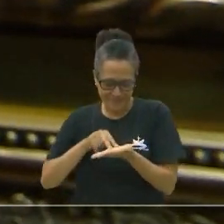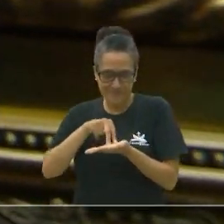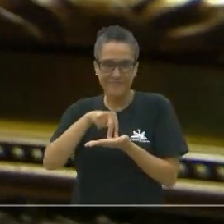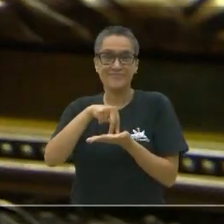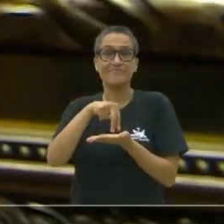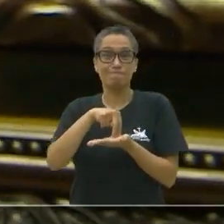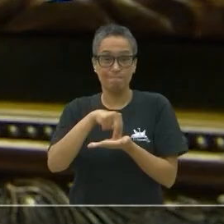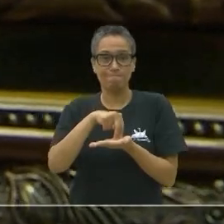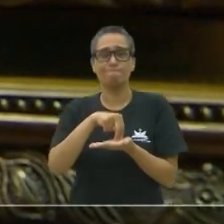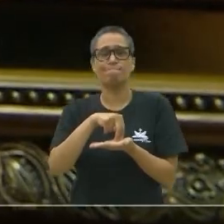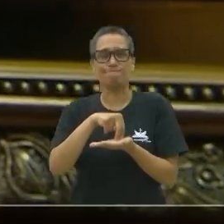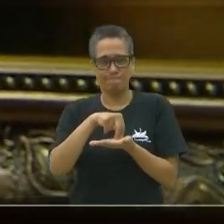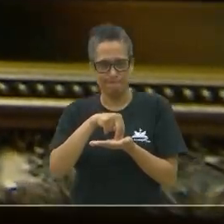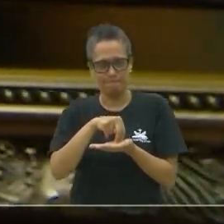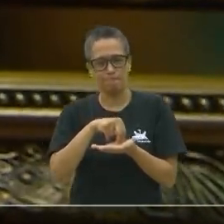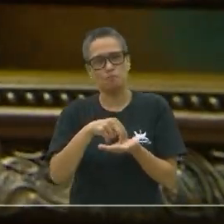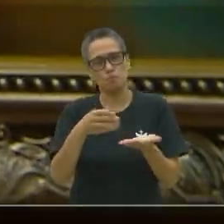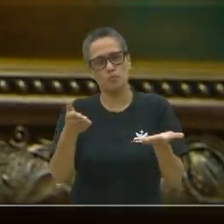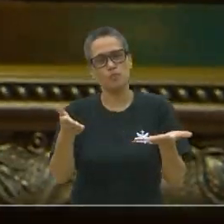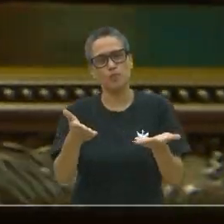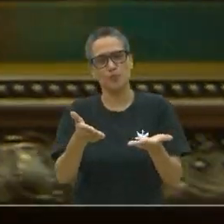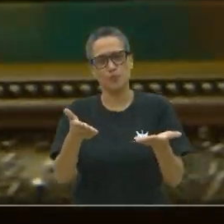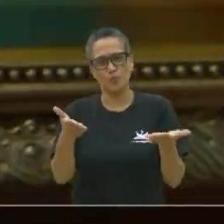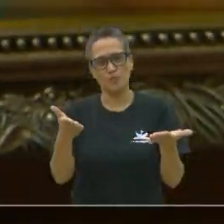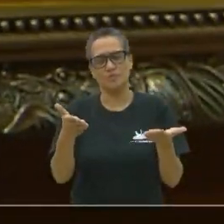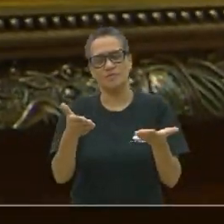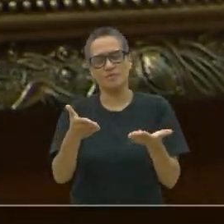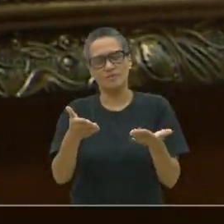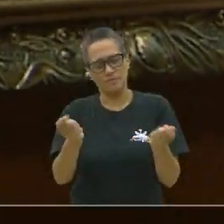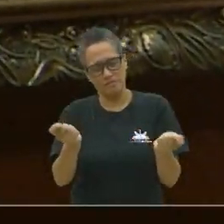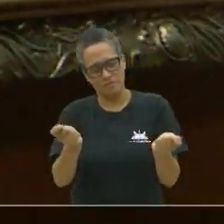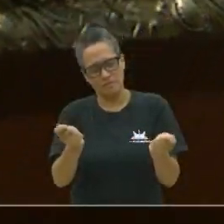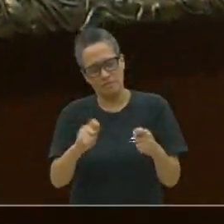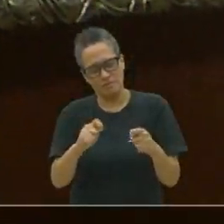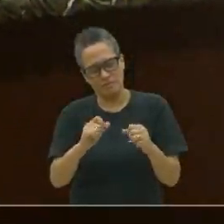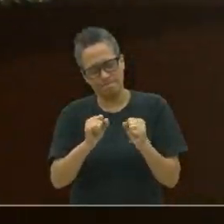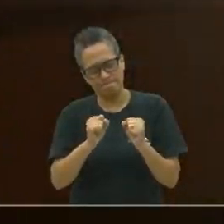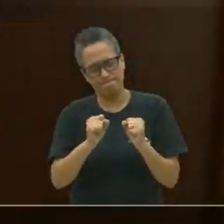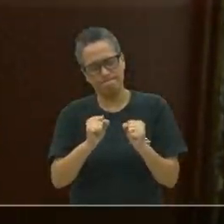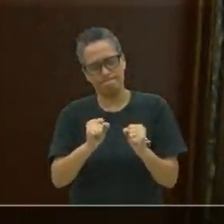levantou. E agora eu posso